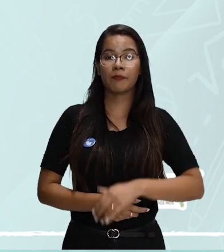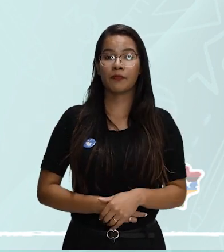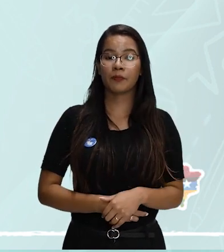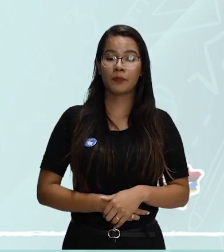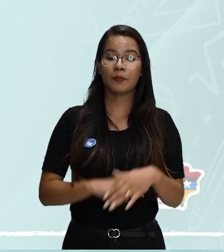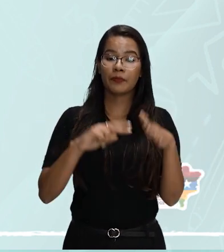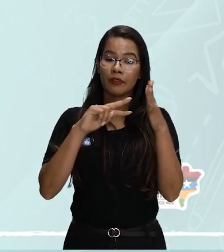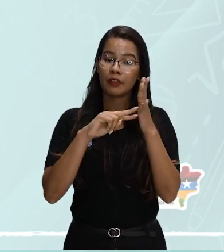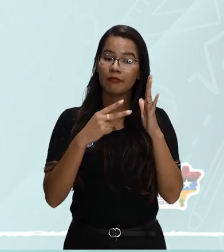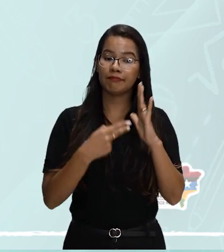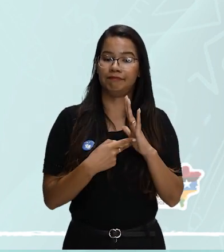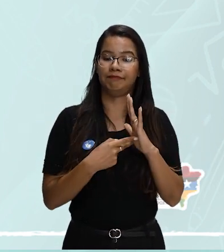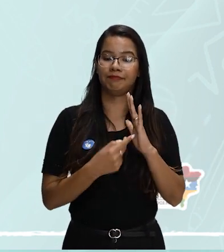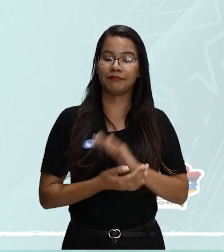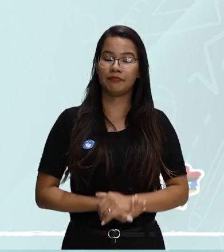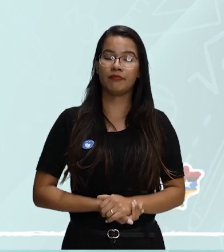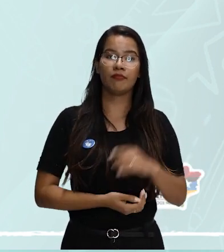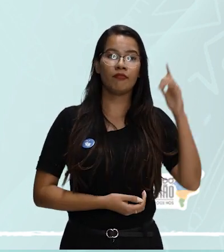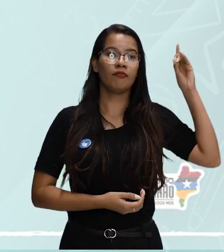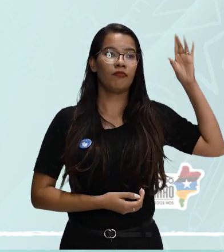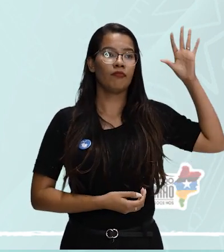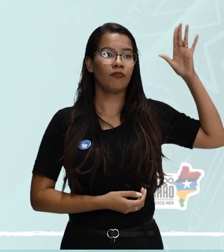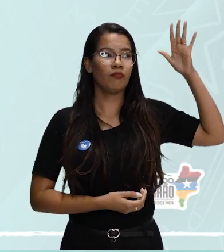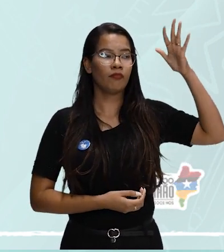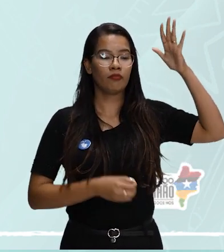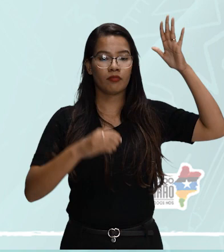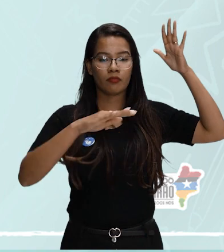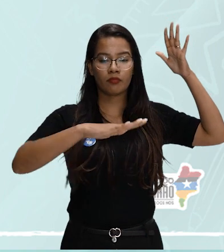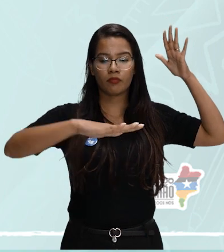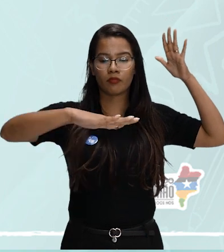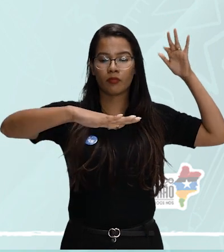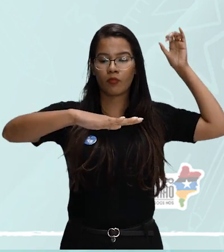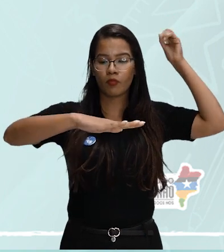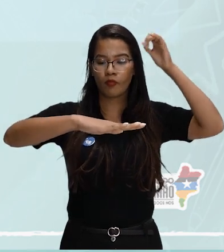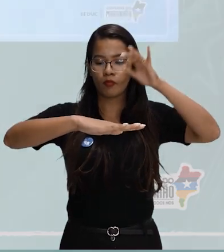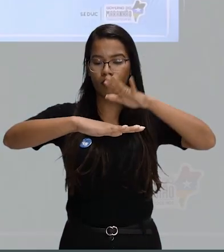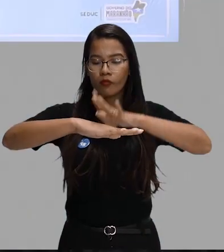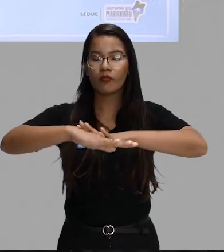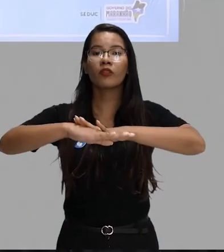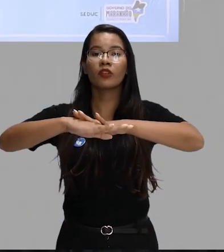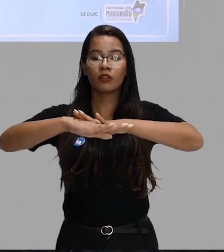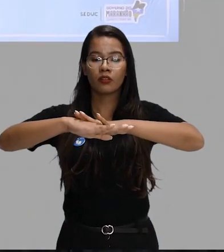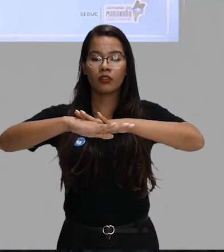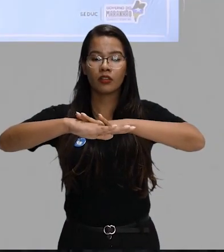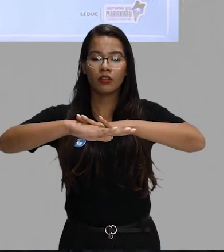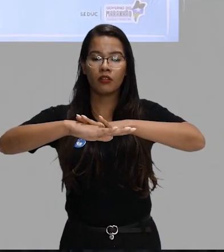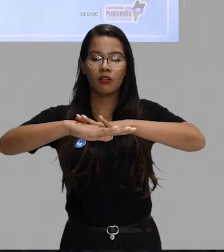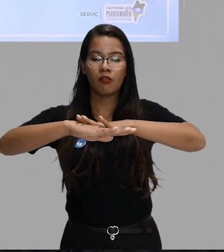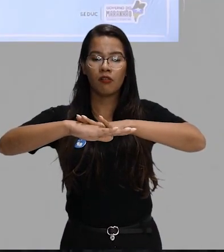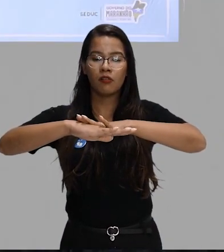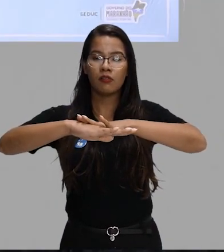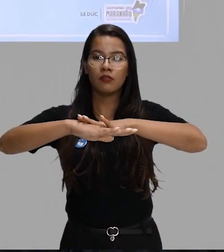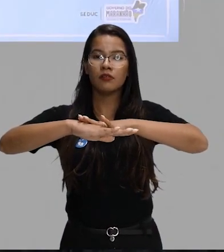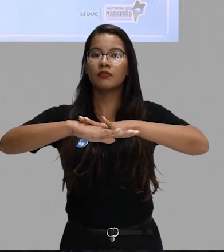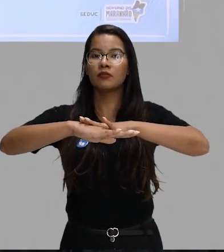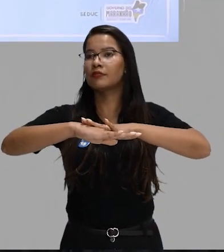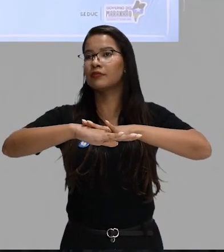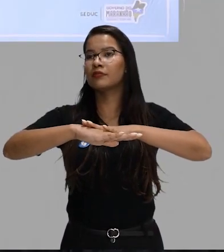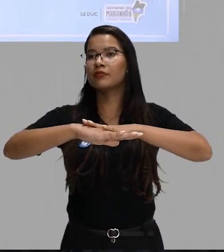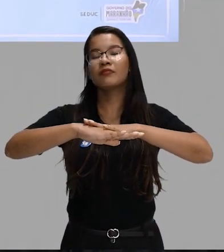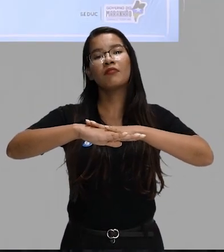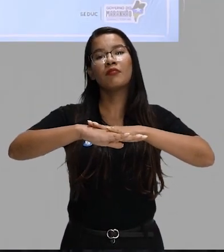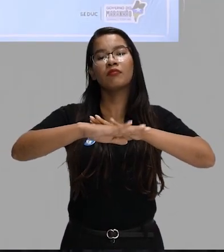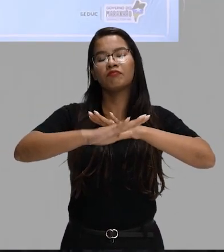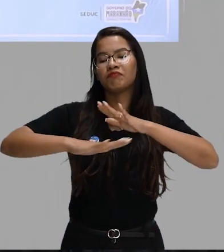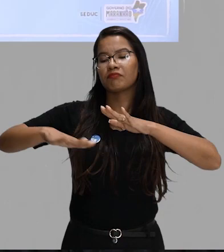Ou seja, a luz ela incide, ela vem de um meio, ela incide em uma